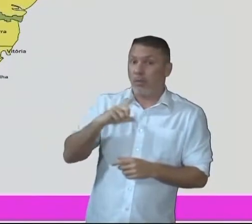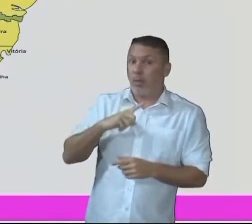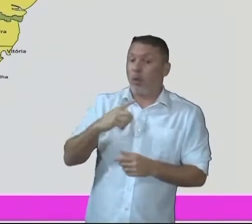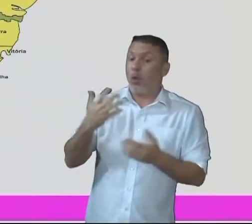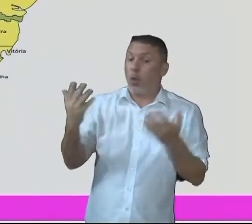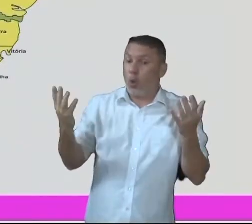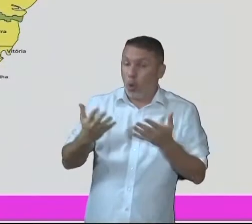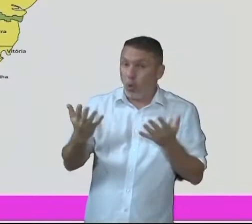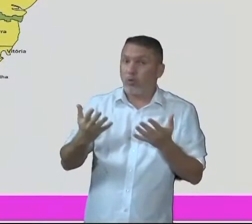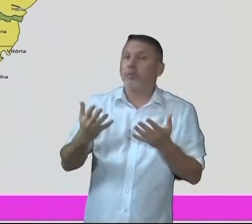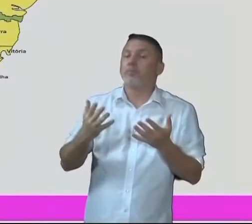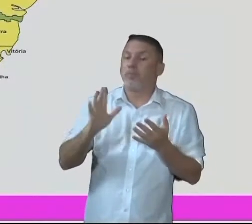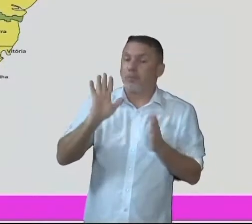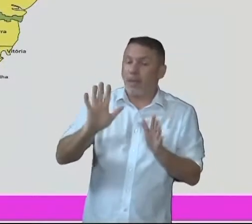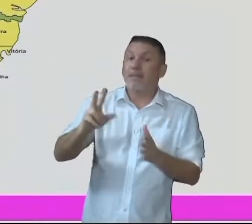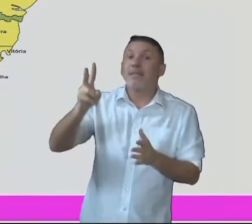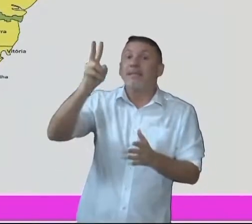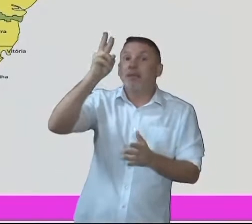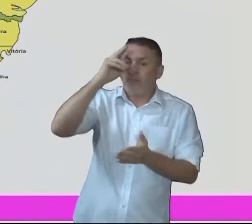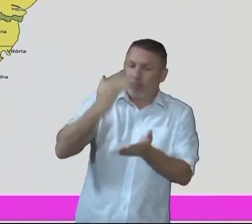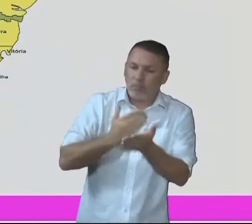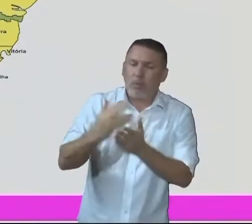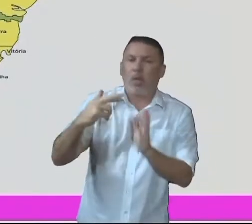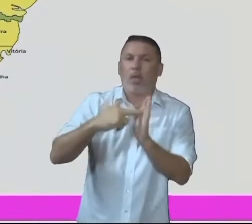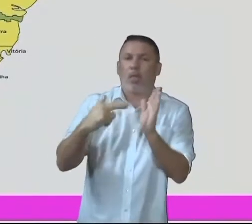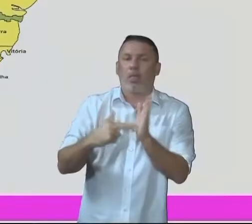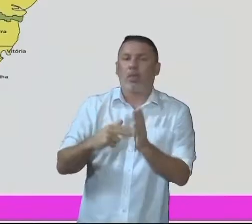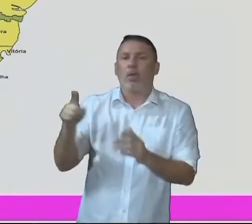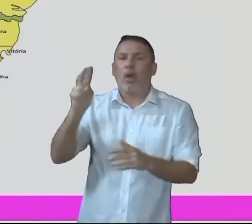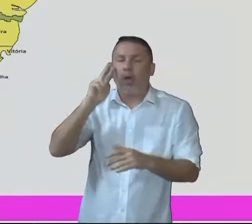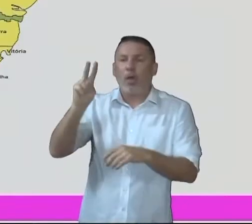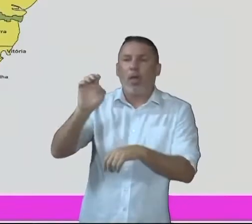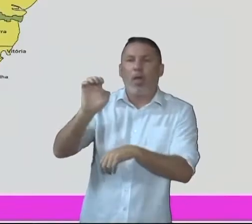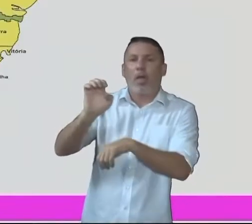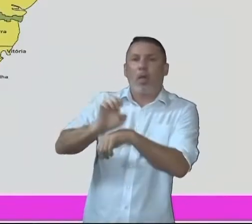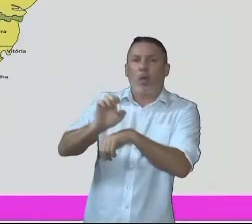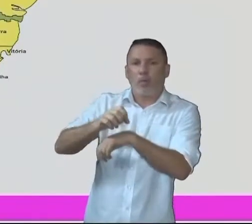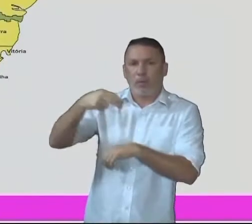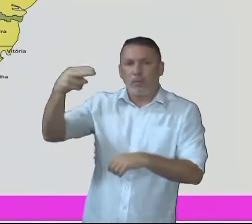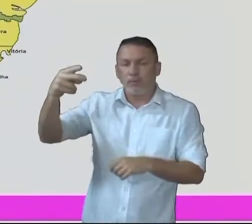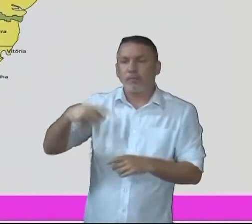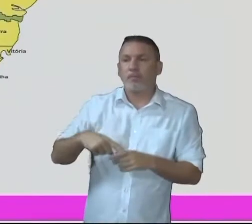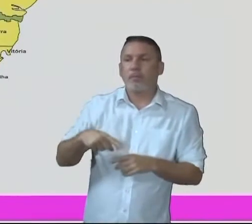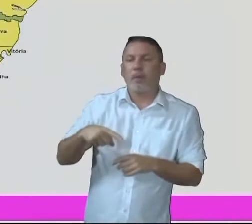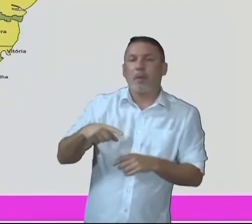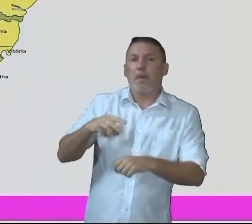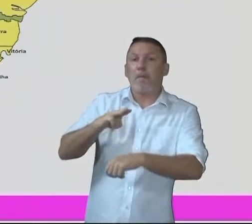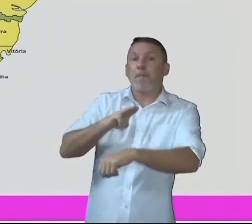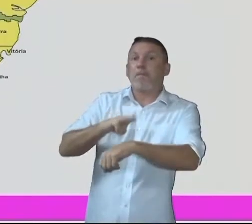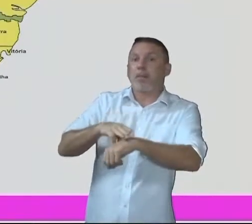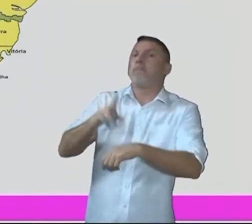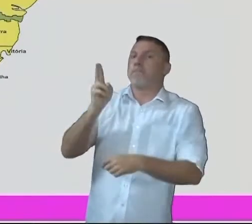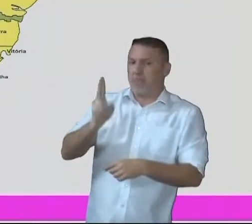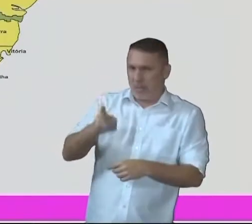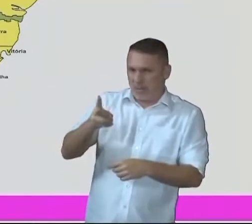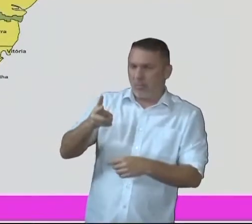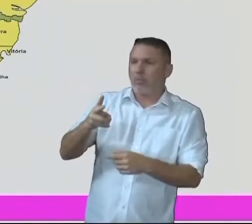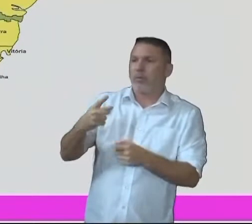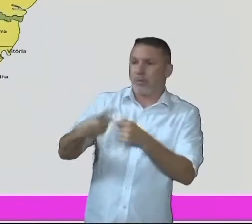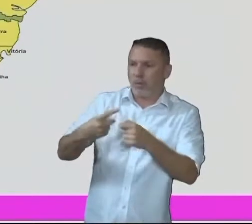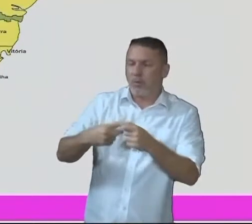mas vigente a partir de segunda-feira. Município de Ecoporanga, no noroeste do estado, município de Mantenópolis, permanece no noroeste do